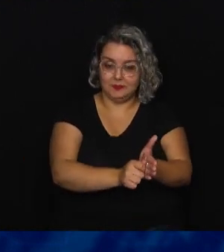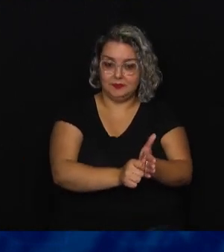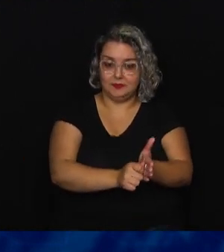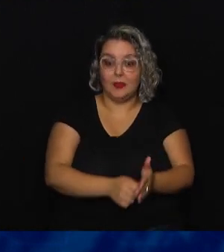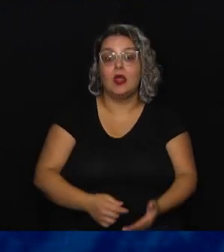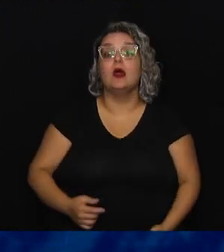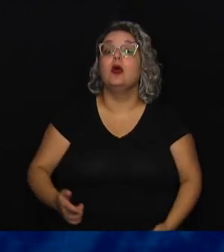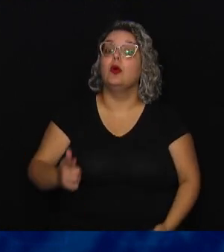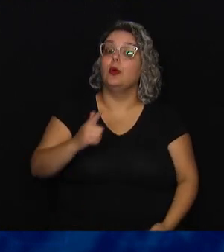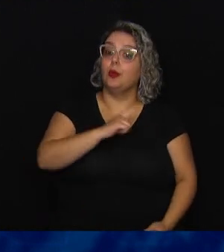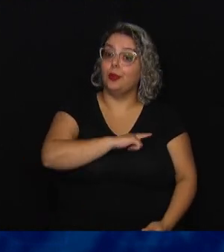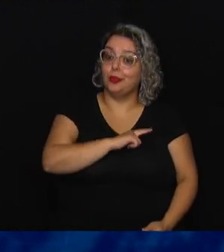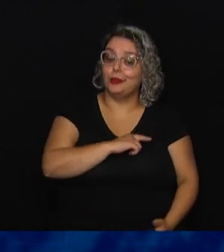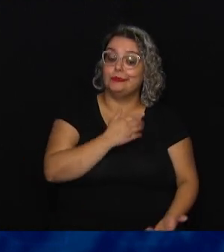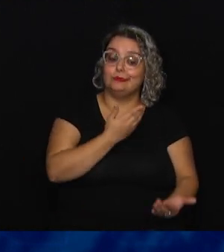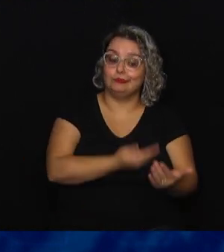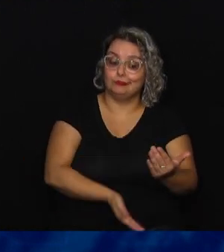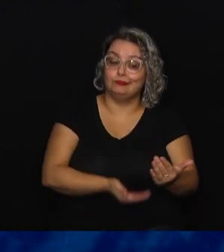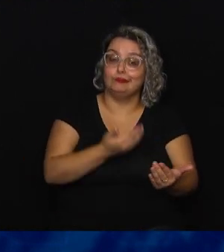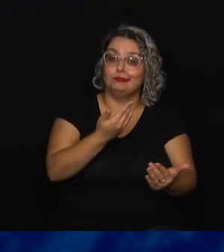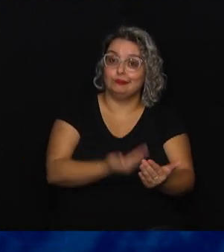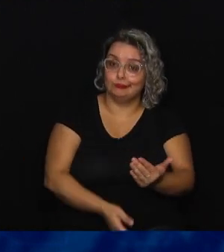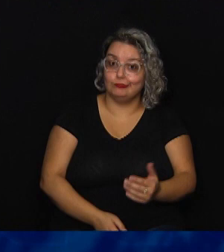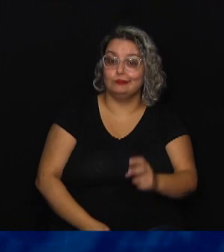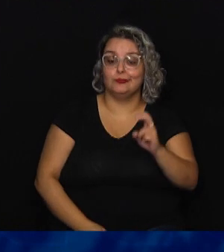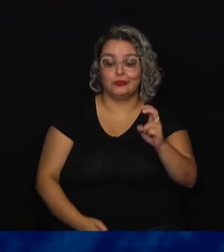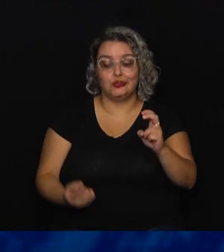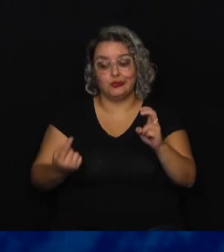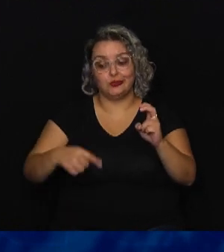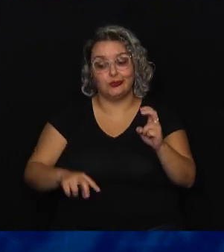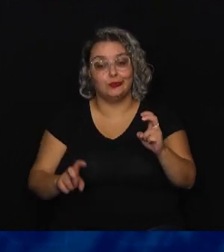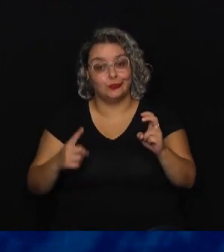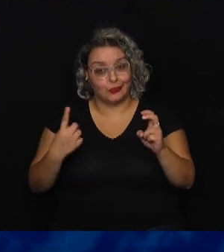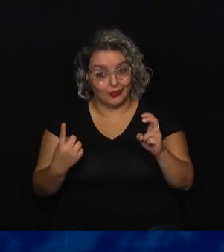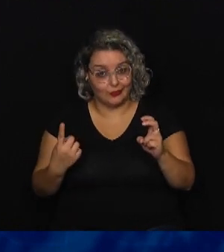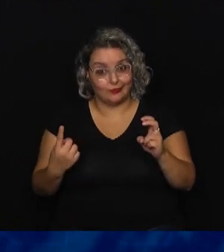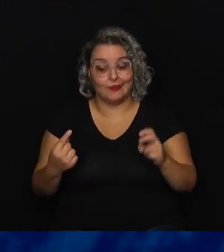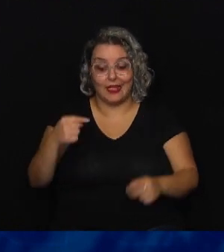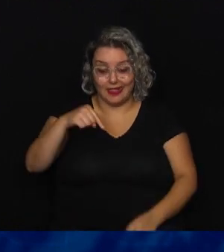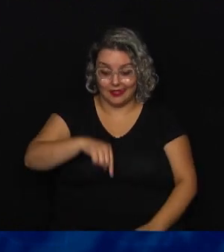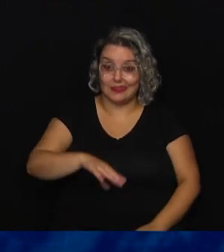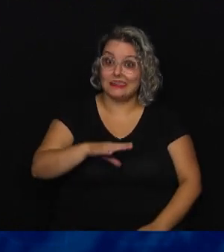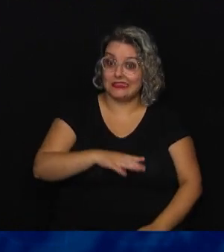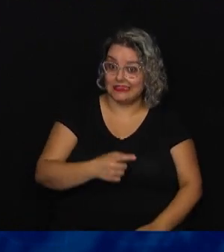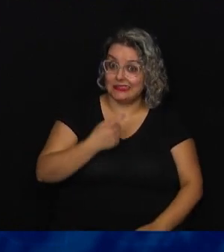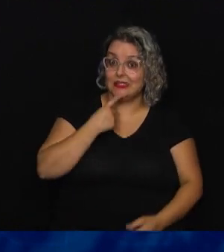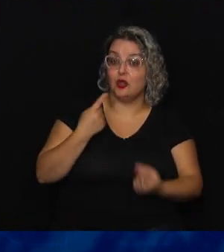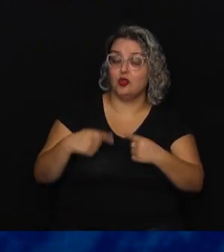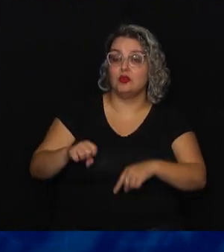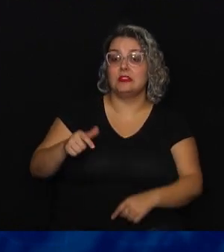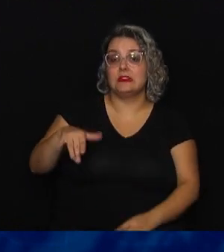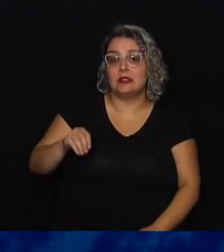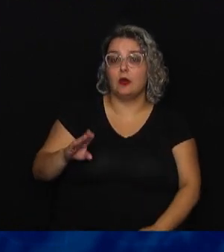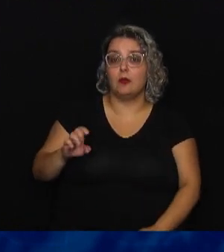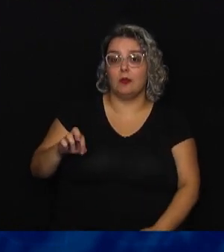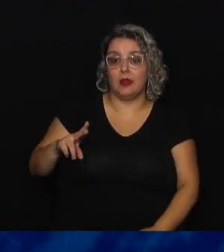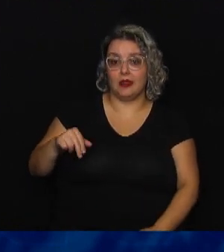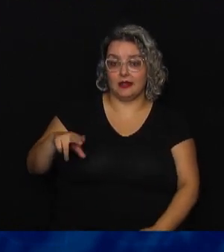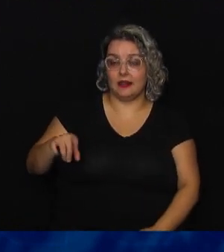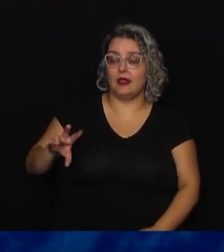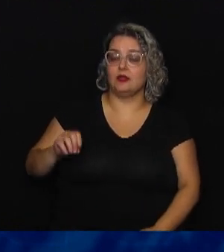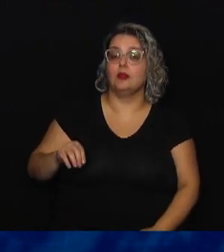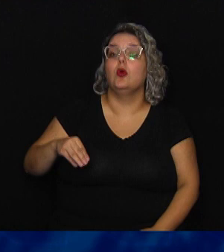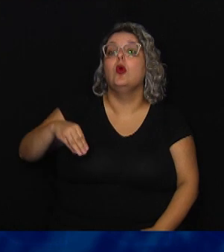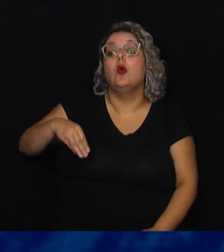Bugre vem de derrota por 5-1 em casa contra o São Bernardo. Ontem, o Mirassol venceu a